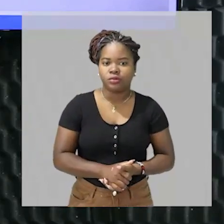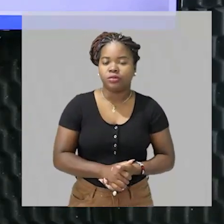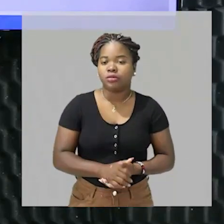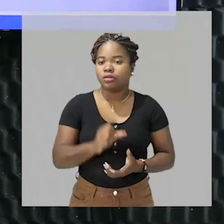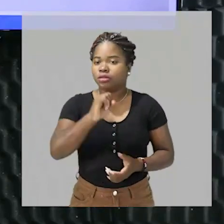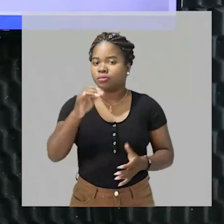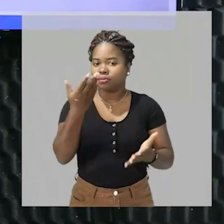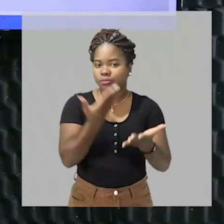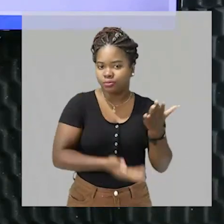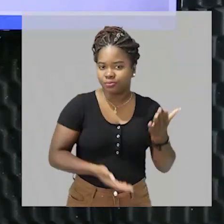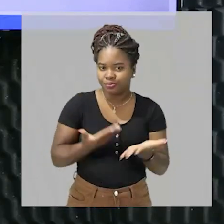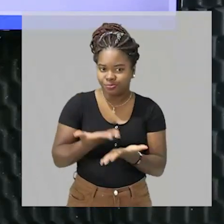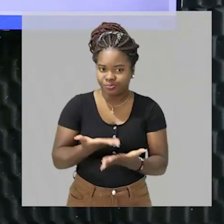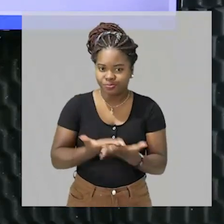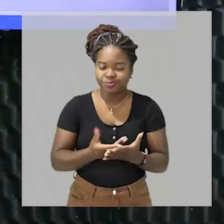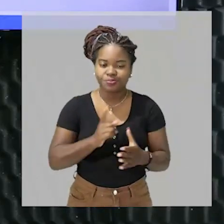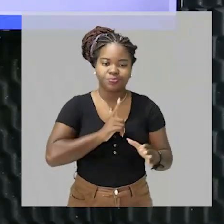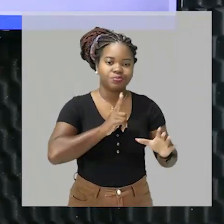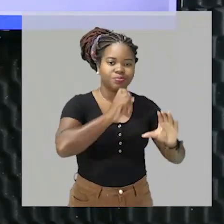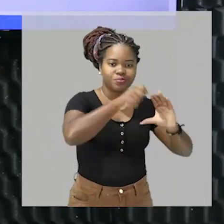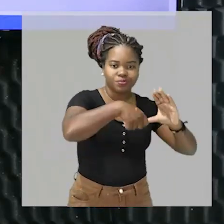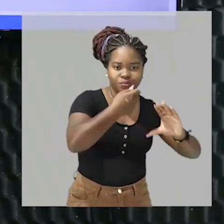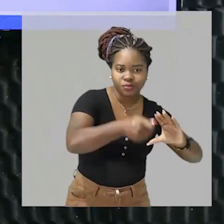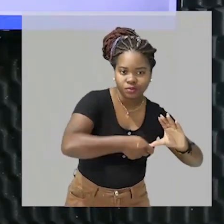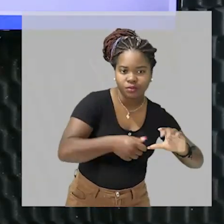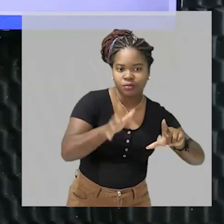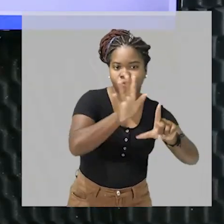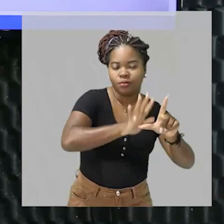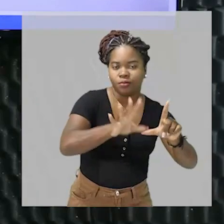tem aula sobre isso. Então, nesse caso,